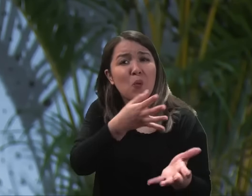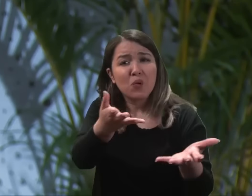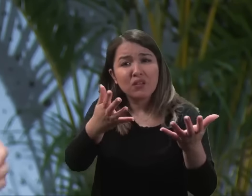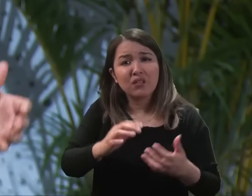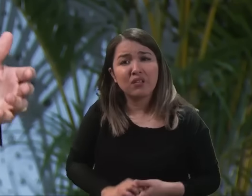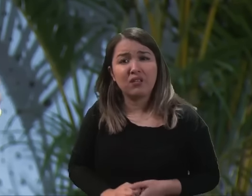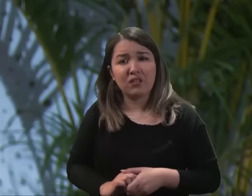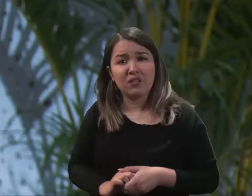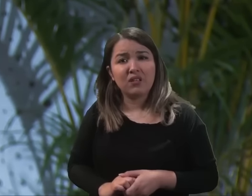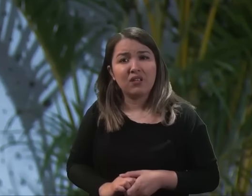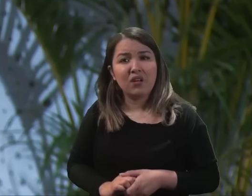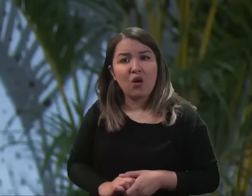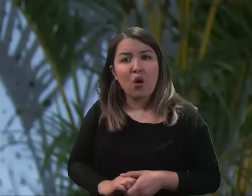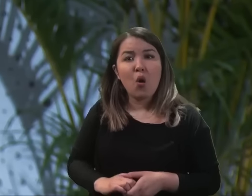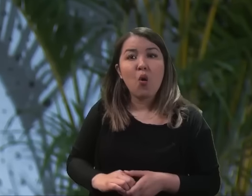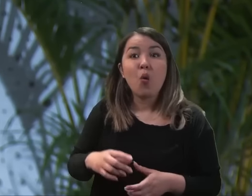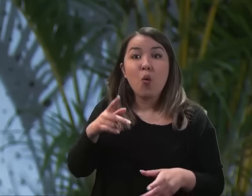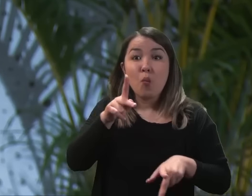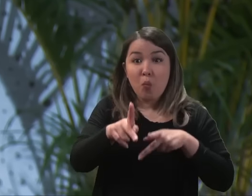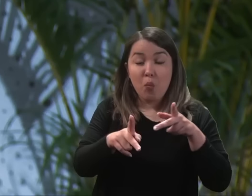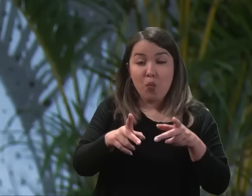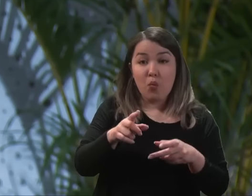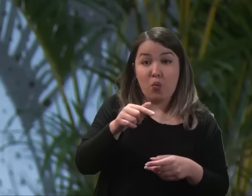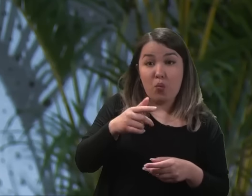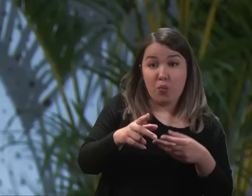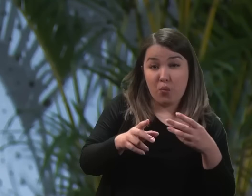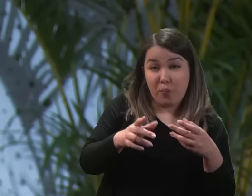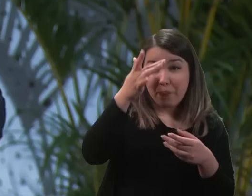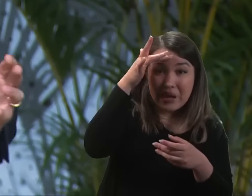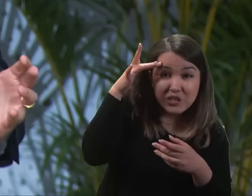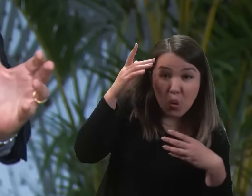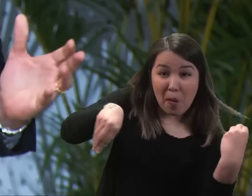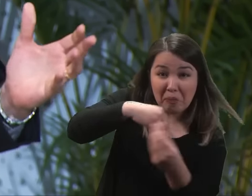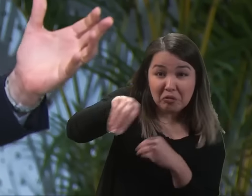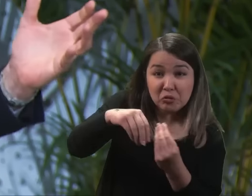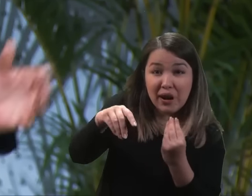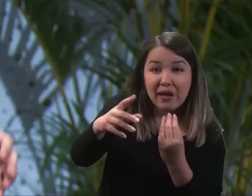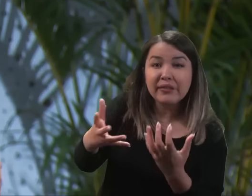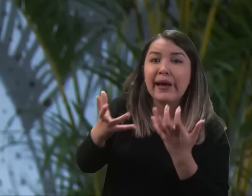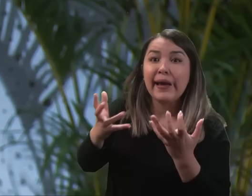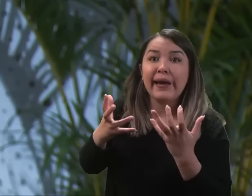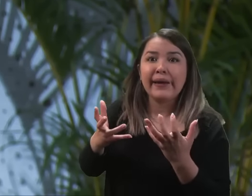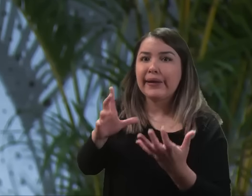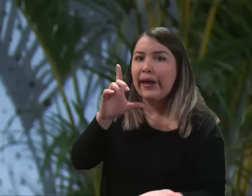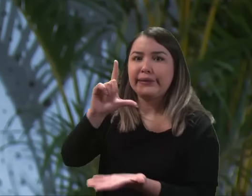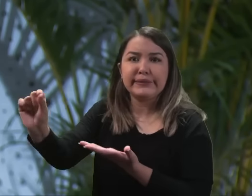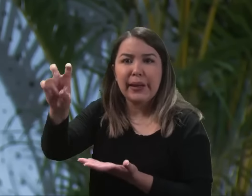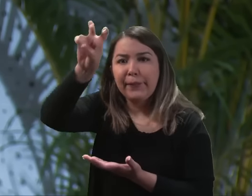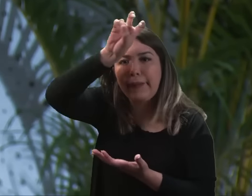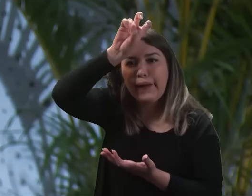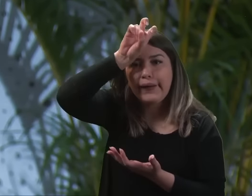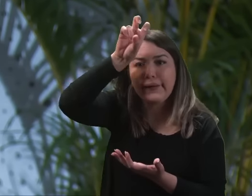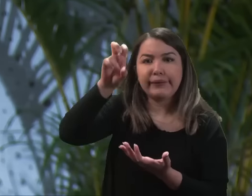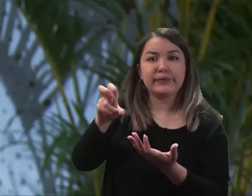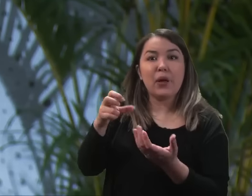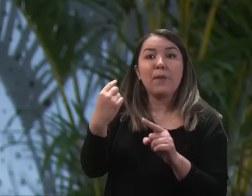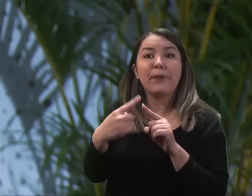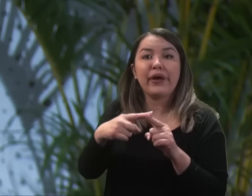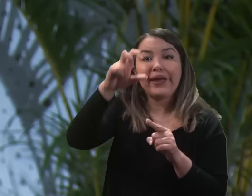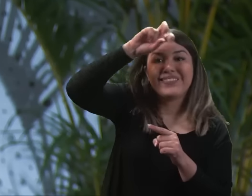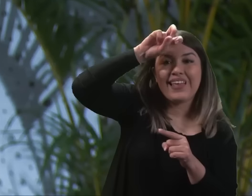eles não somente desejavam escapar das pragas eles queriam partilhar com Israel a herança de Canaã habitar nas cidades já